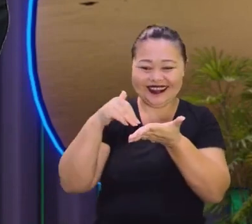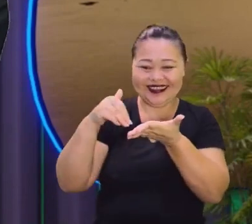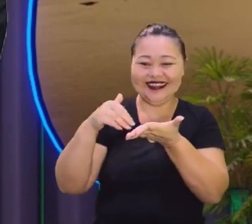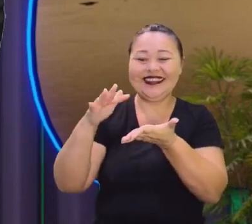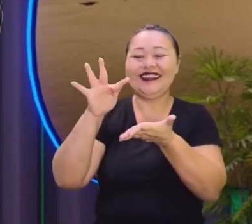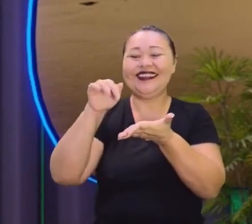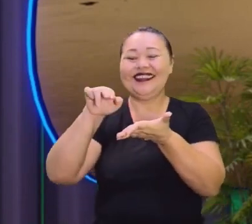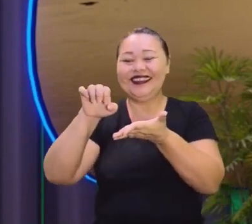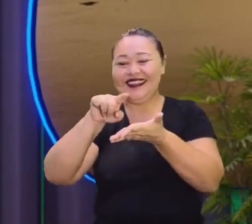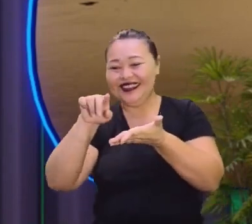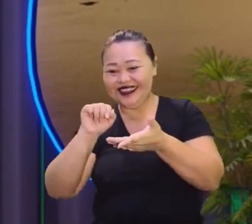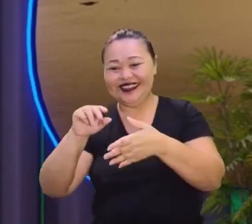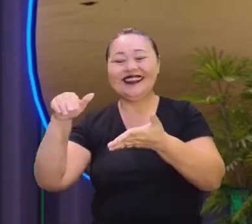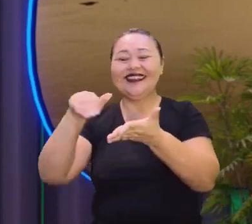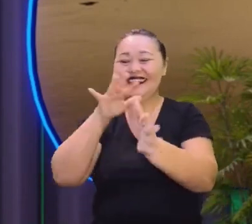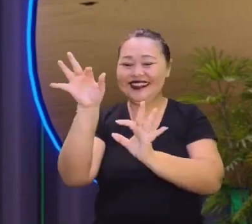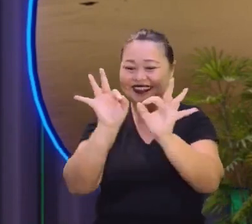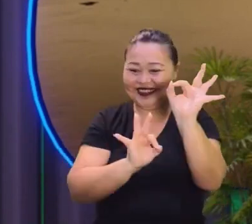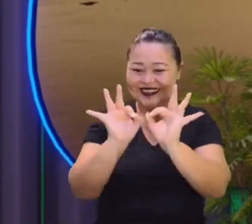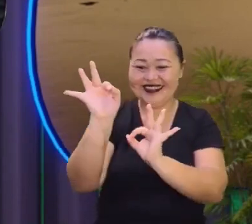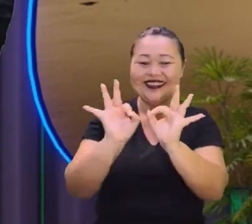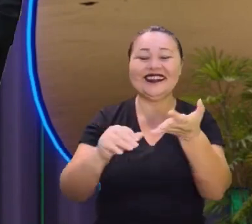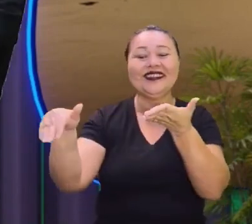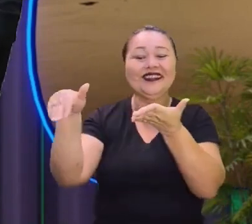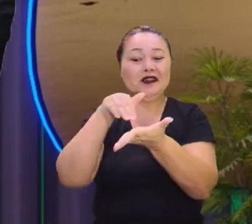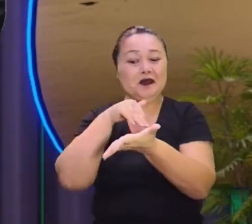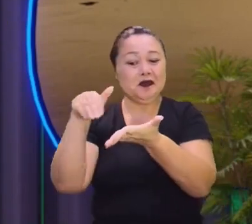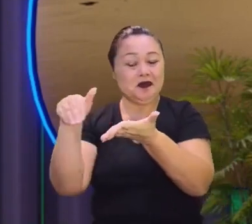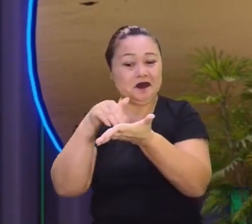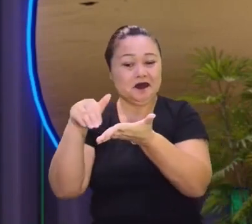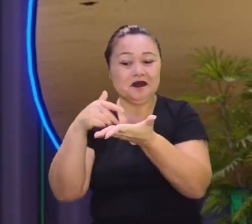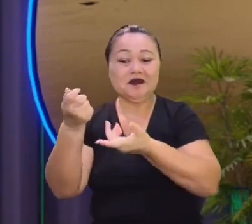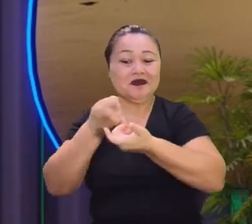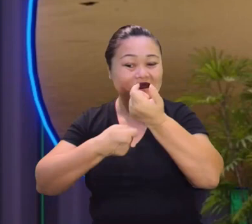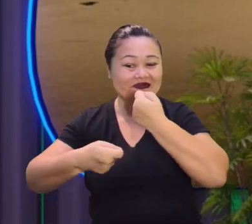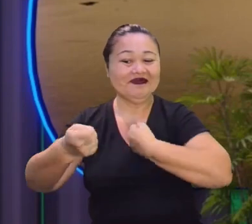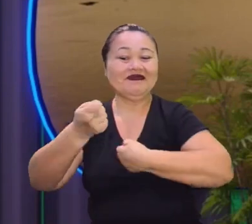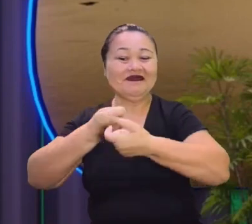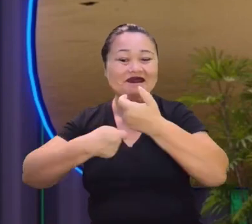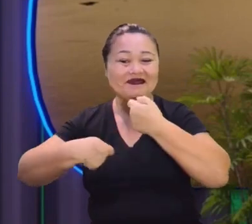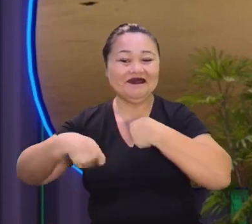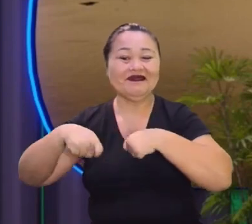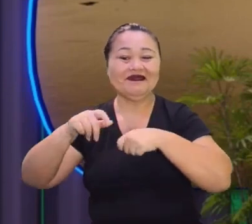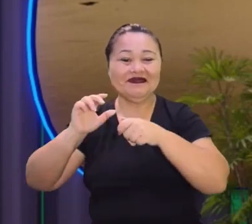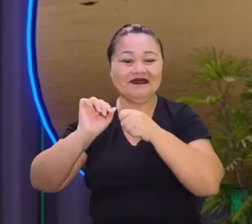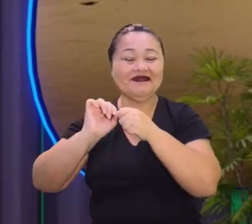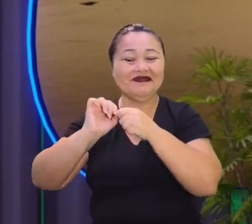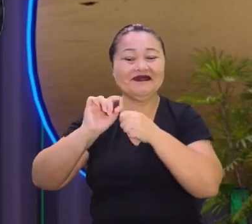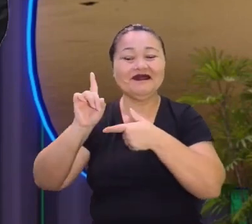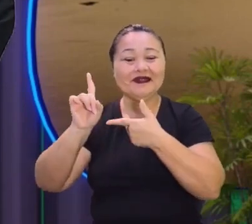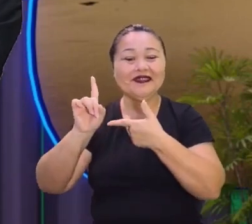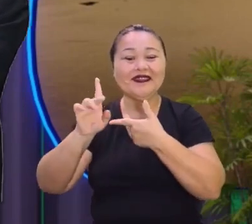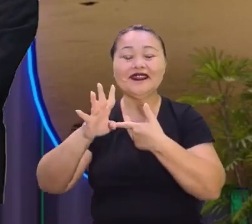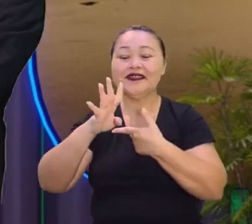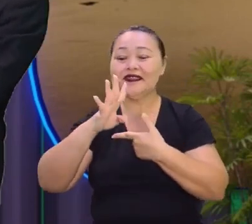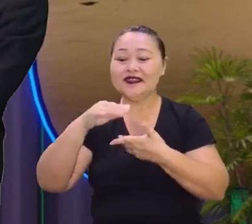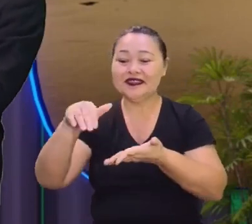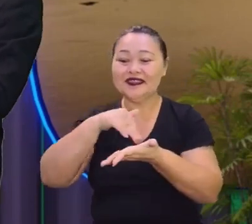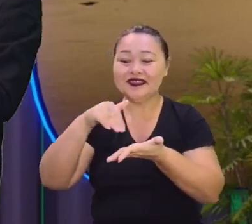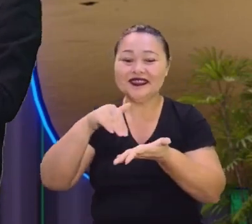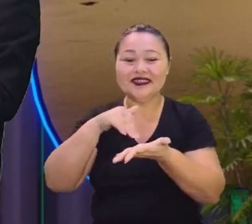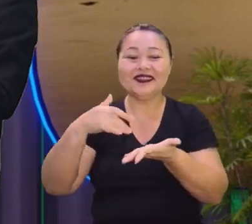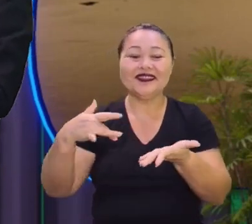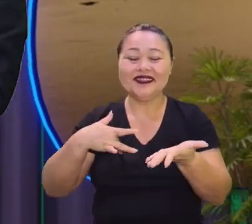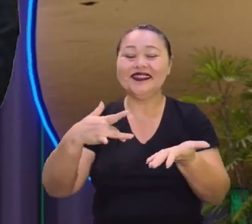de Fazenda, Secretaria de Planejamento, Secretaria da Administração, Secretaria da Saúde. Ali